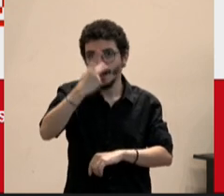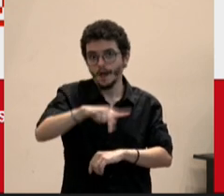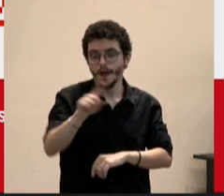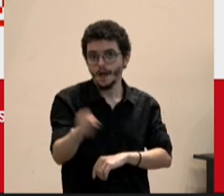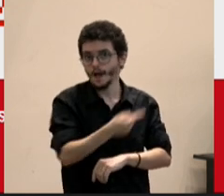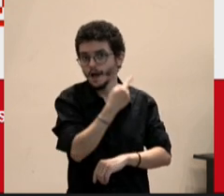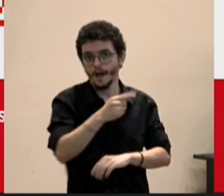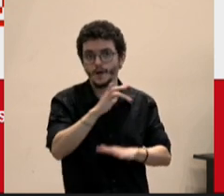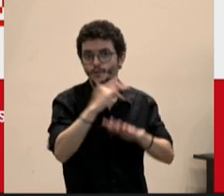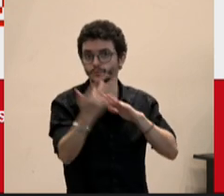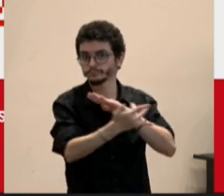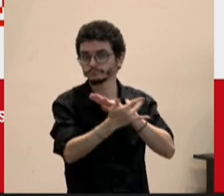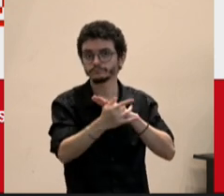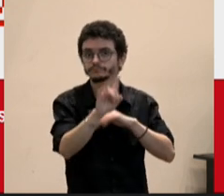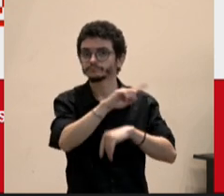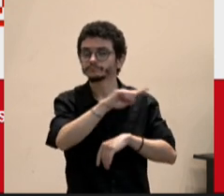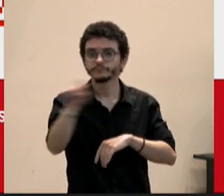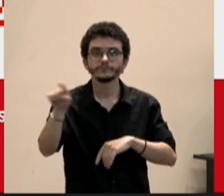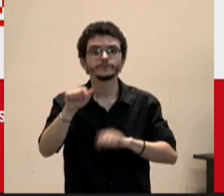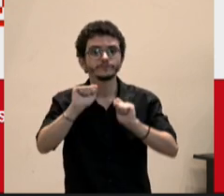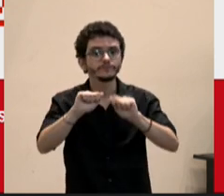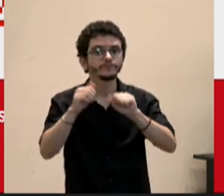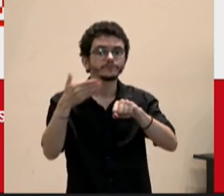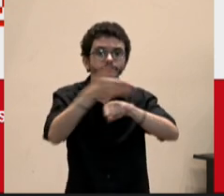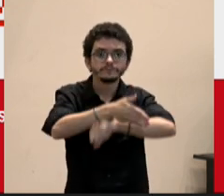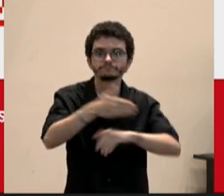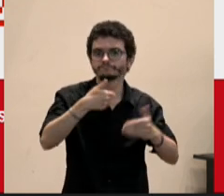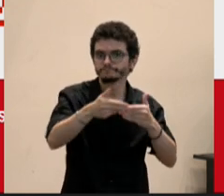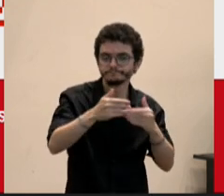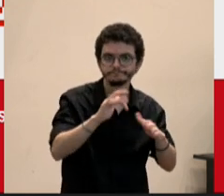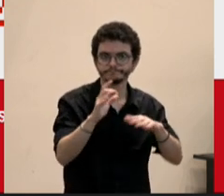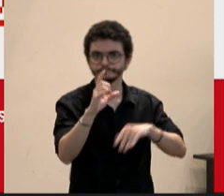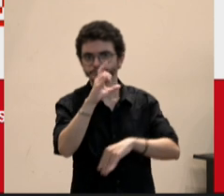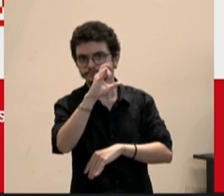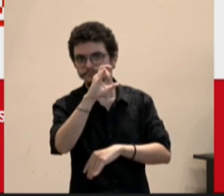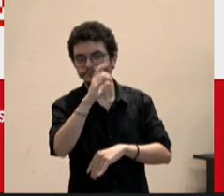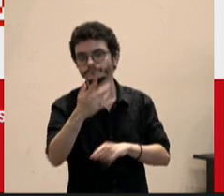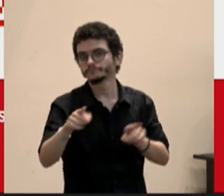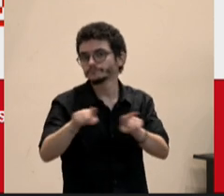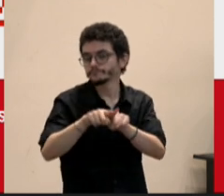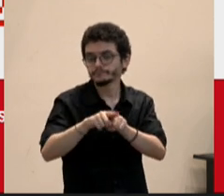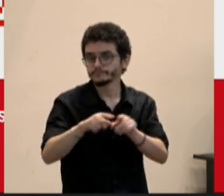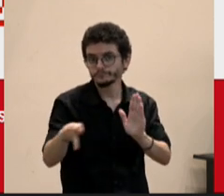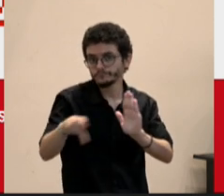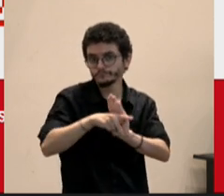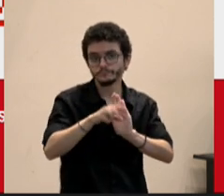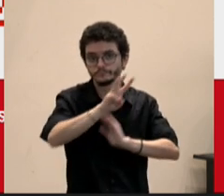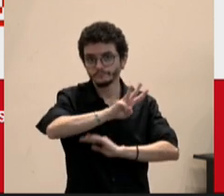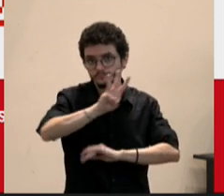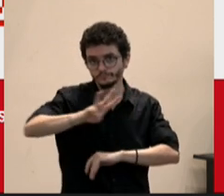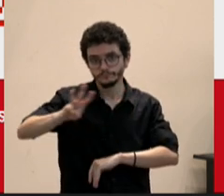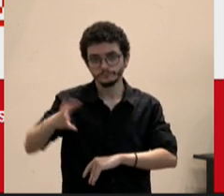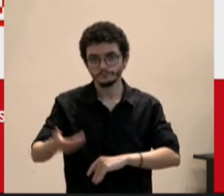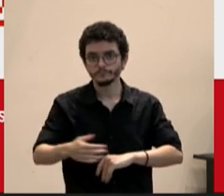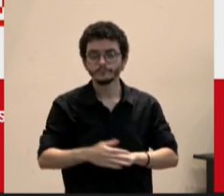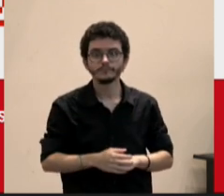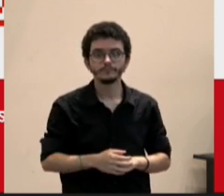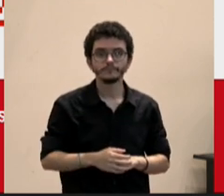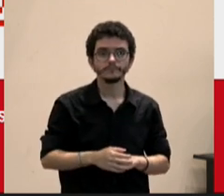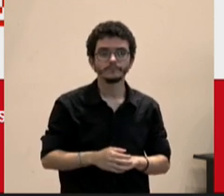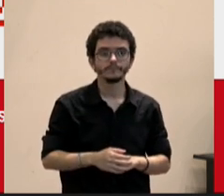nossas redes e vocês podem acessar tanto o Instagram, né, como o site, onde no site nós vamos